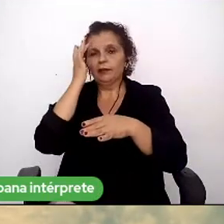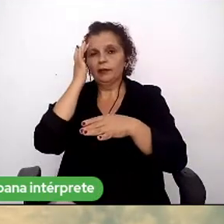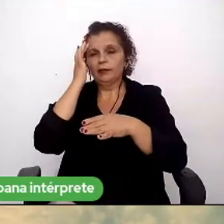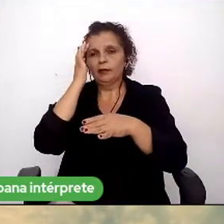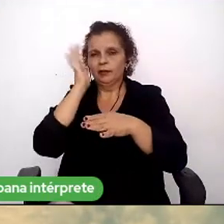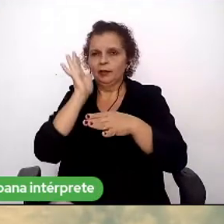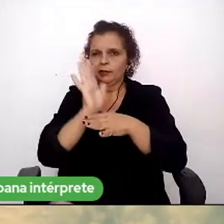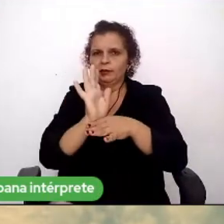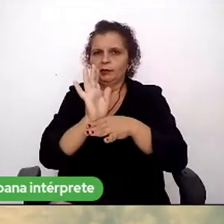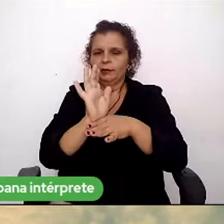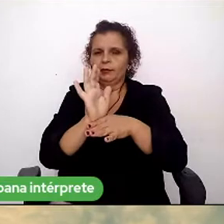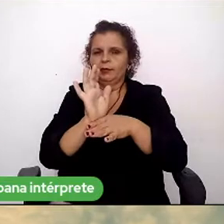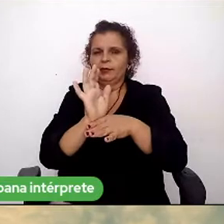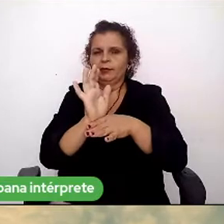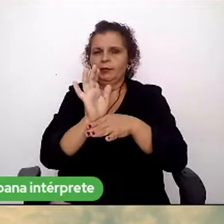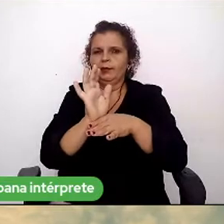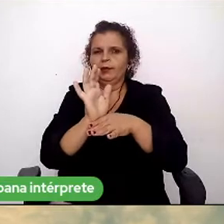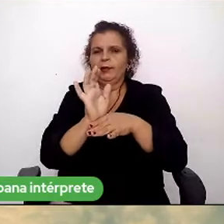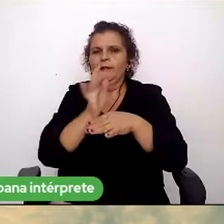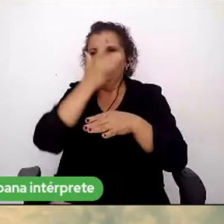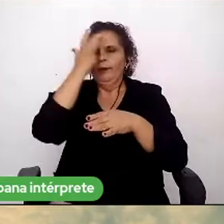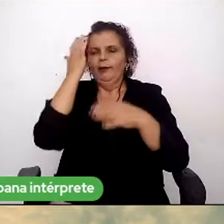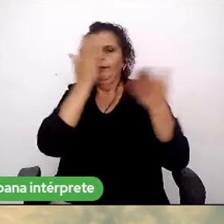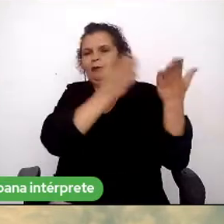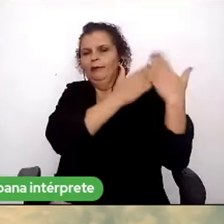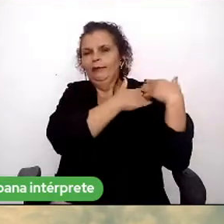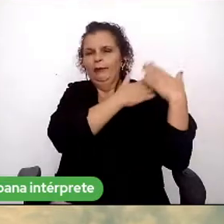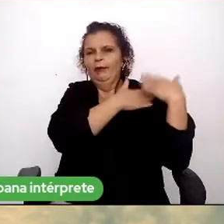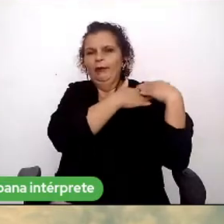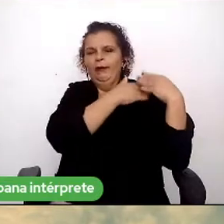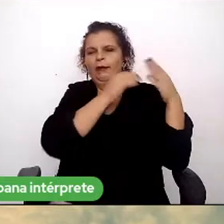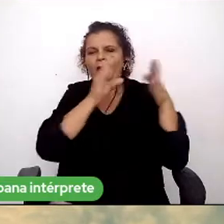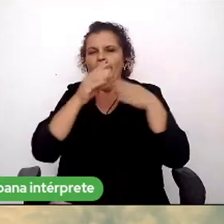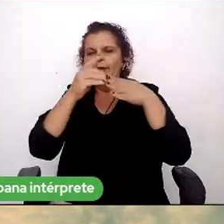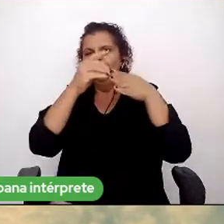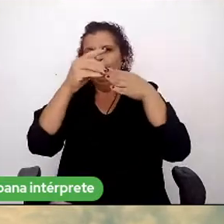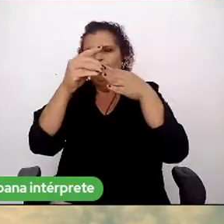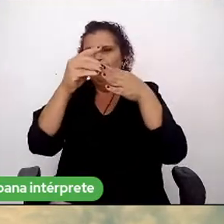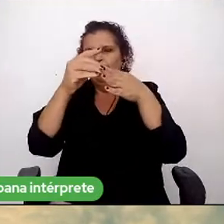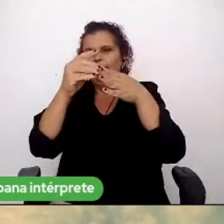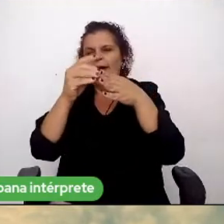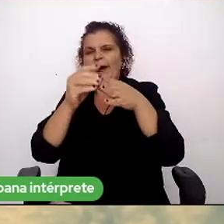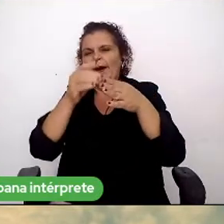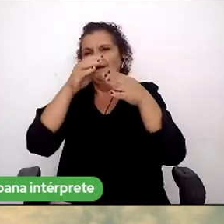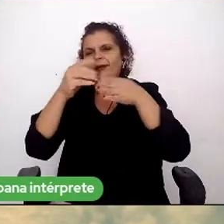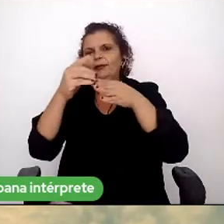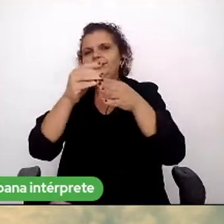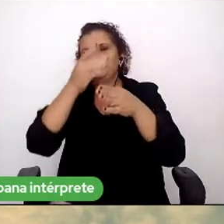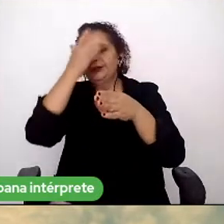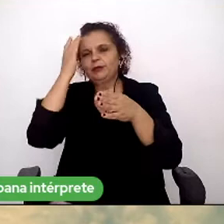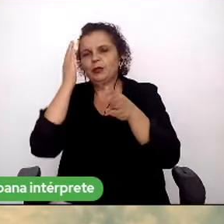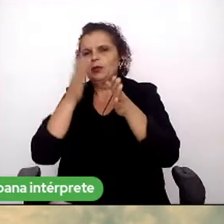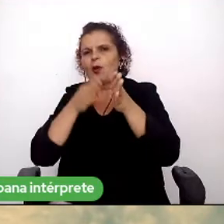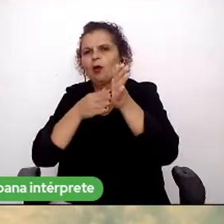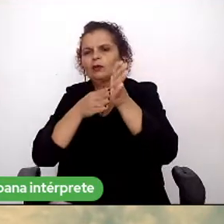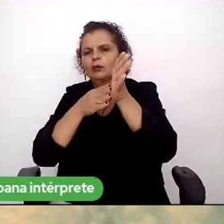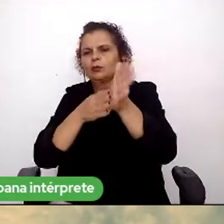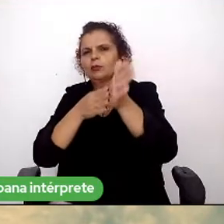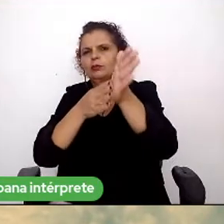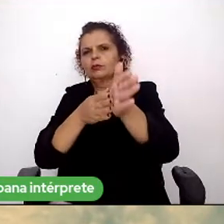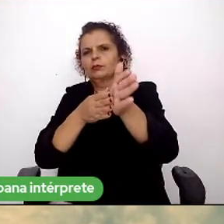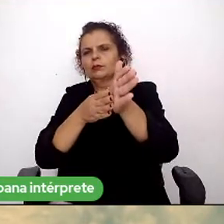esse workshop é uma pessoa responsável por conduzir estas pessoas por um processo, né,